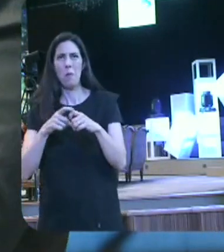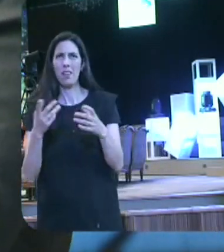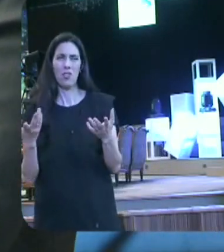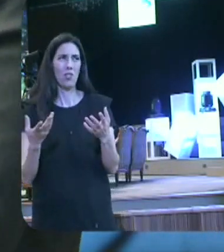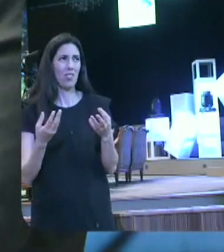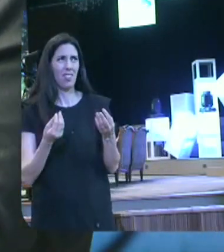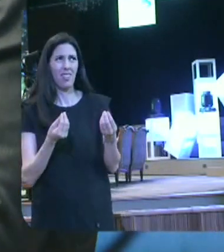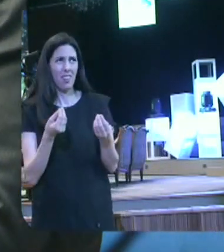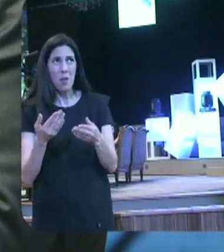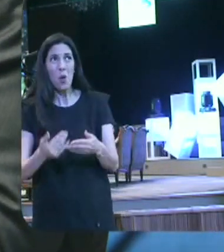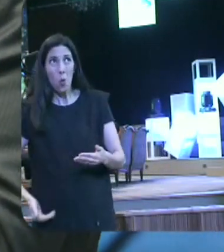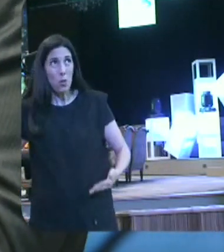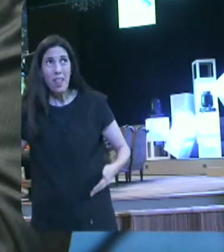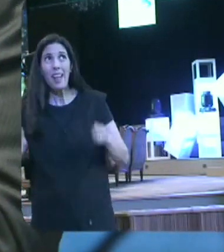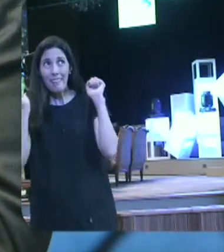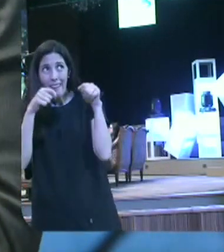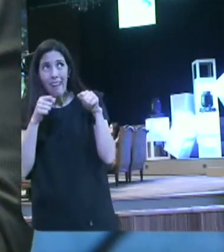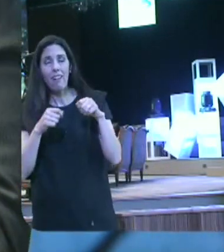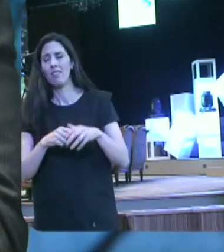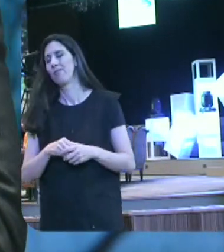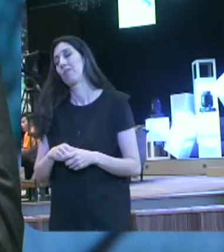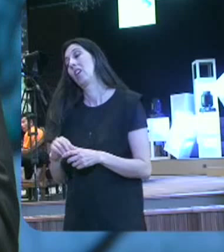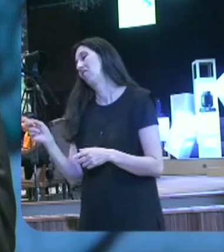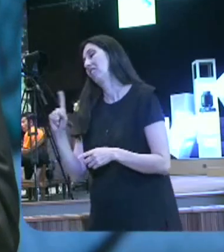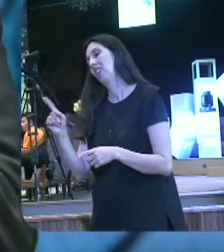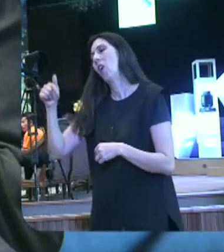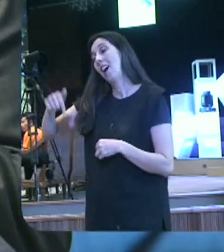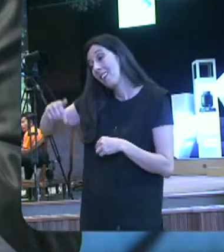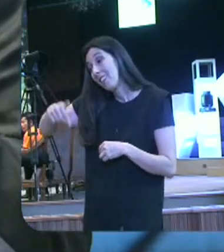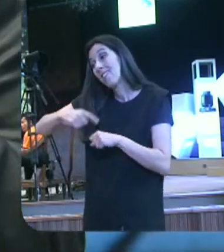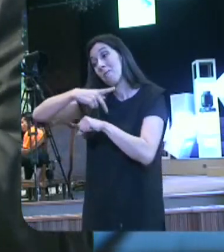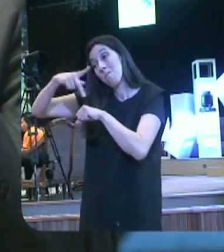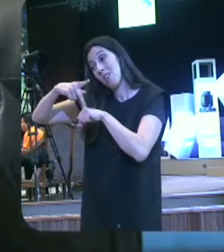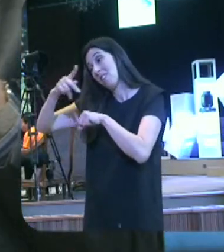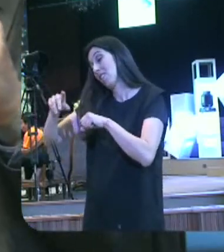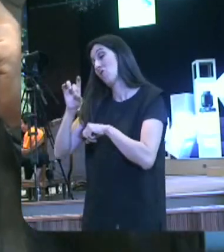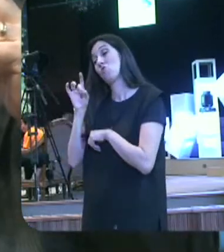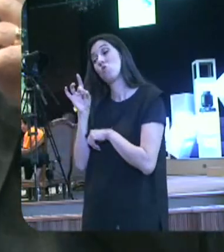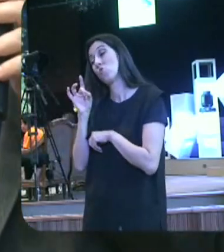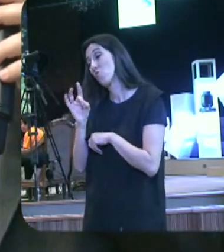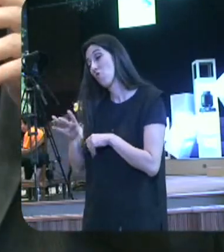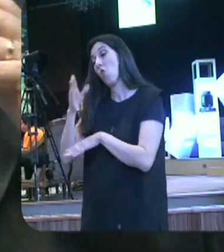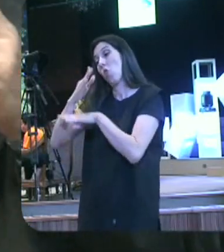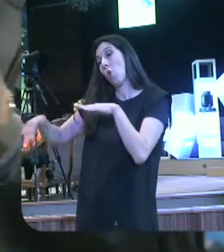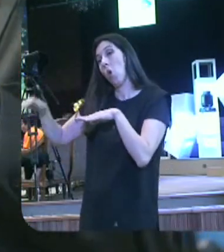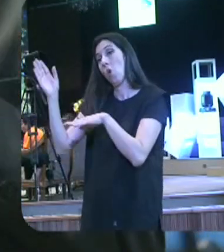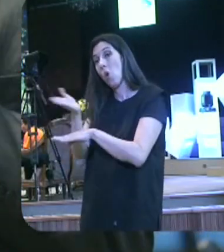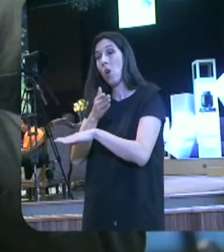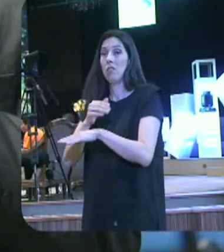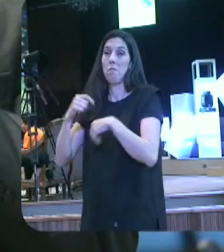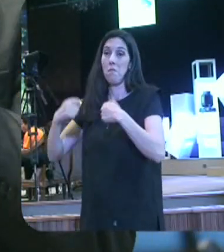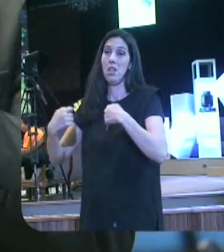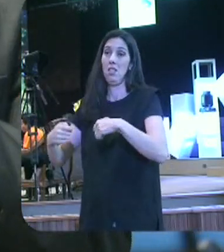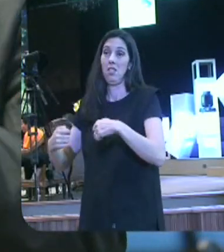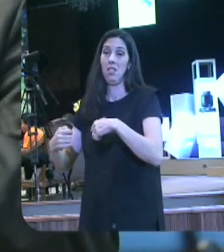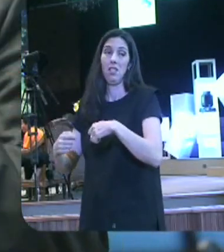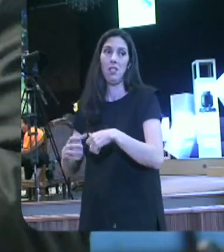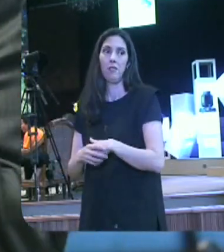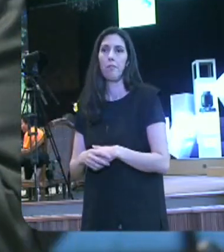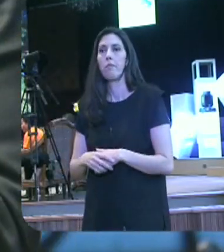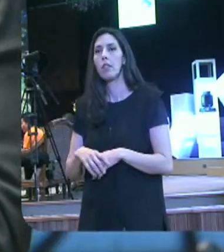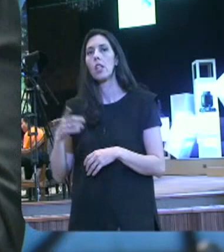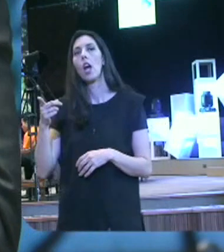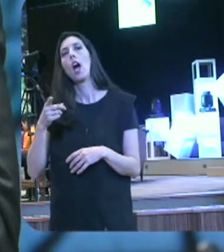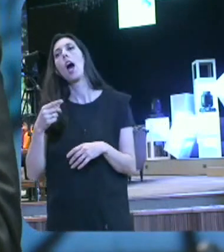um jeito de tratar diferente essa criança e recuperar as perninhas dela. E então eles